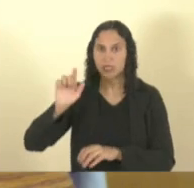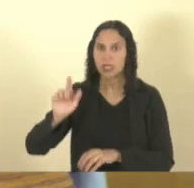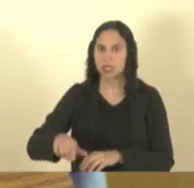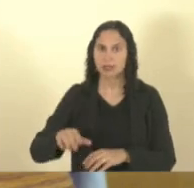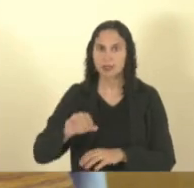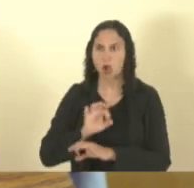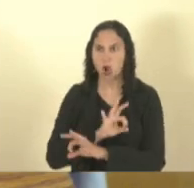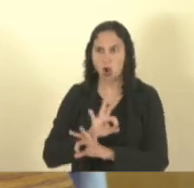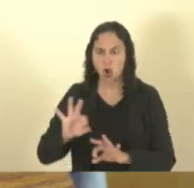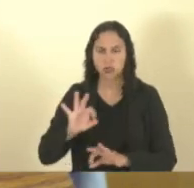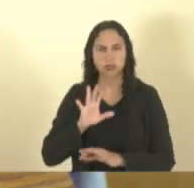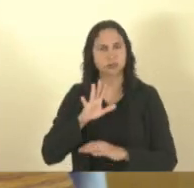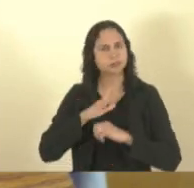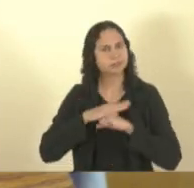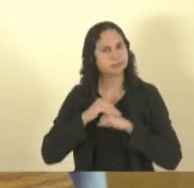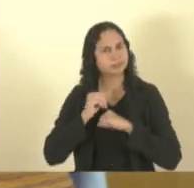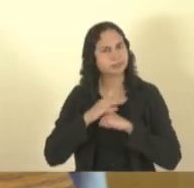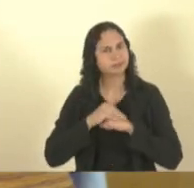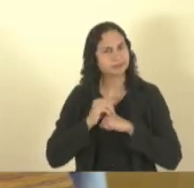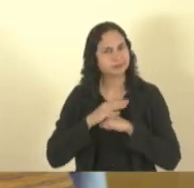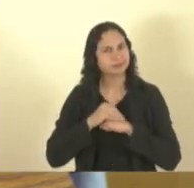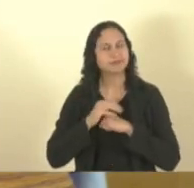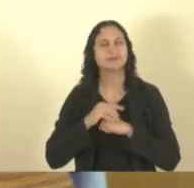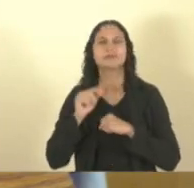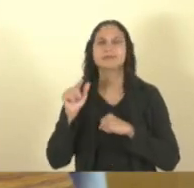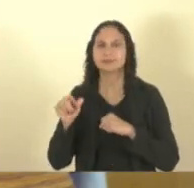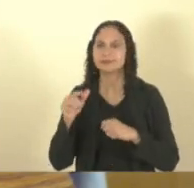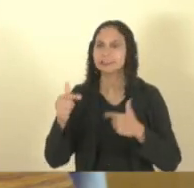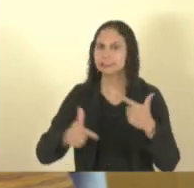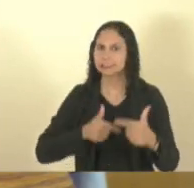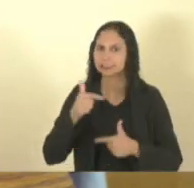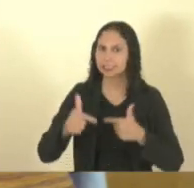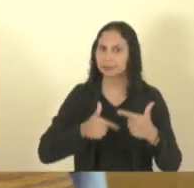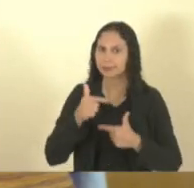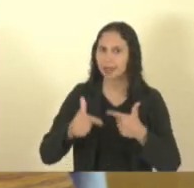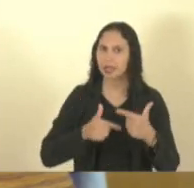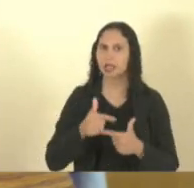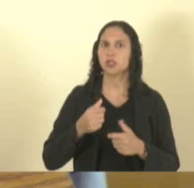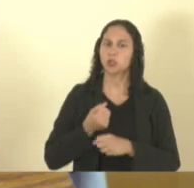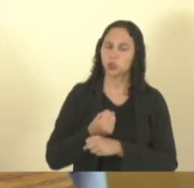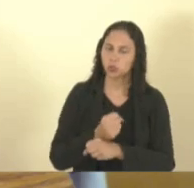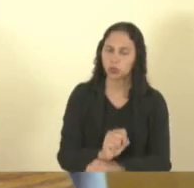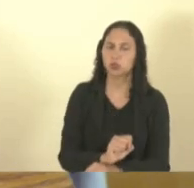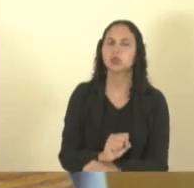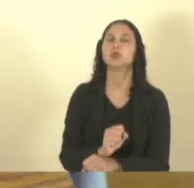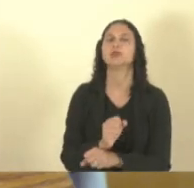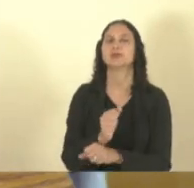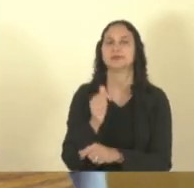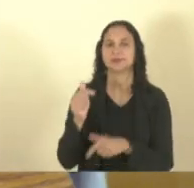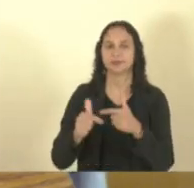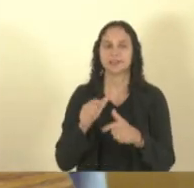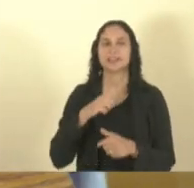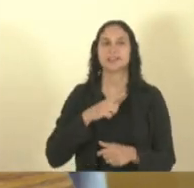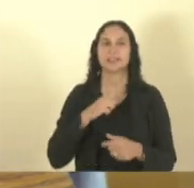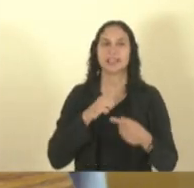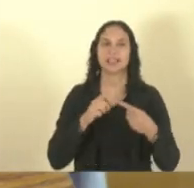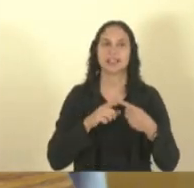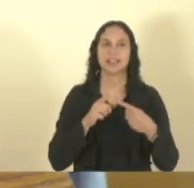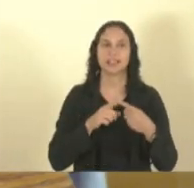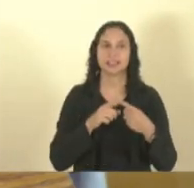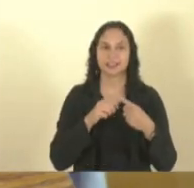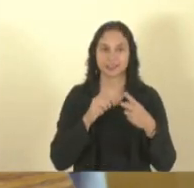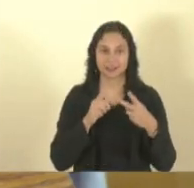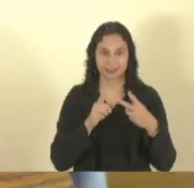extremamente queridas, mas que fazem muita diferença no dia a dia da nossa secretaria. Então temos aqui Larice,